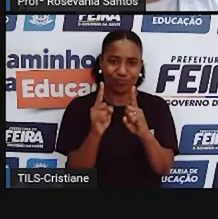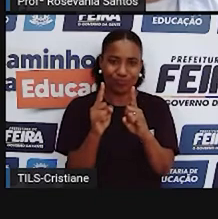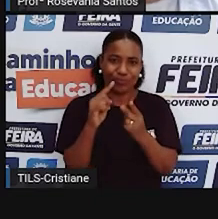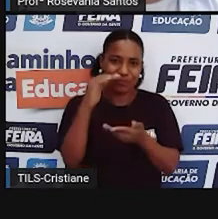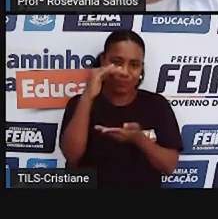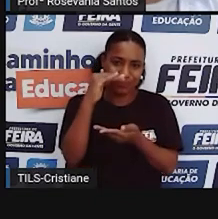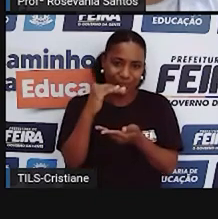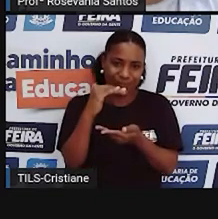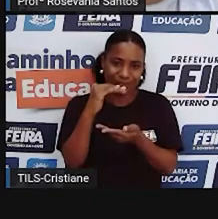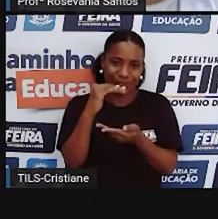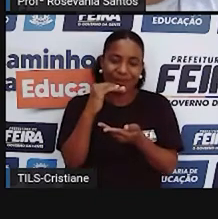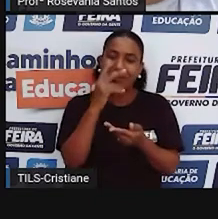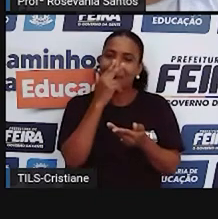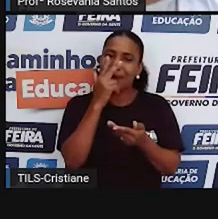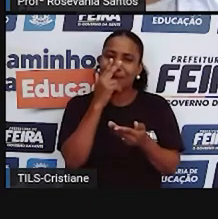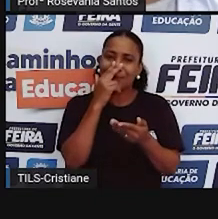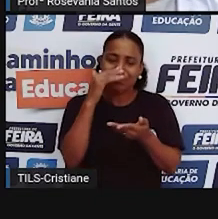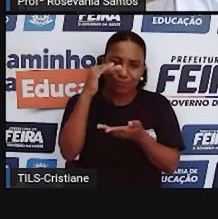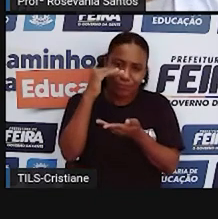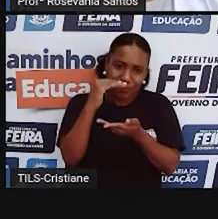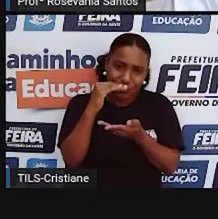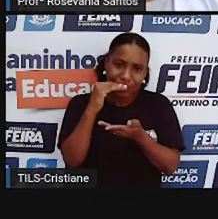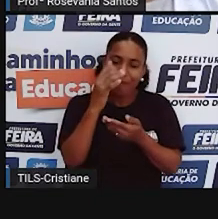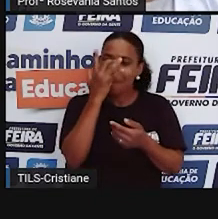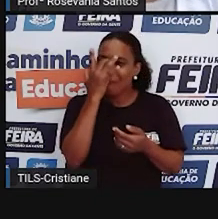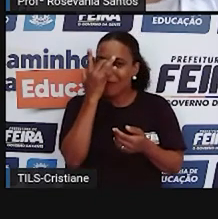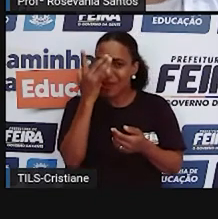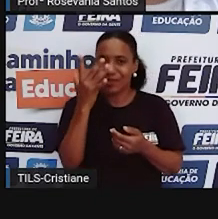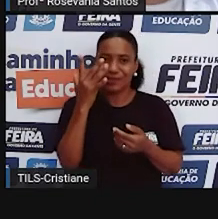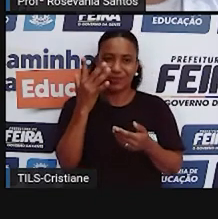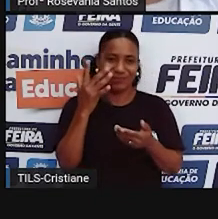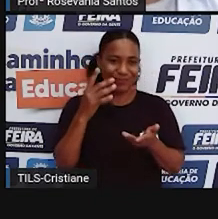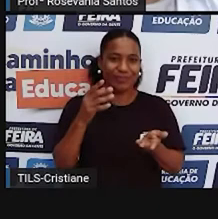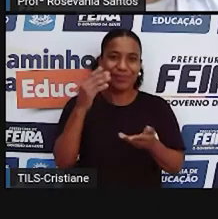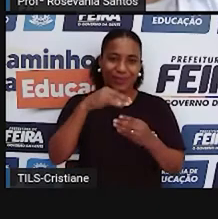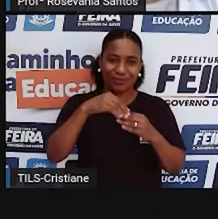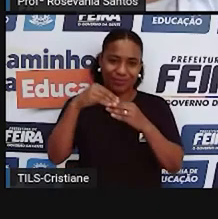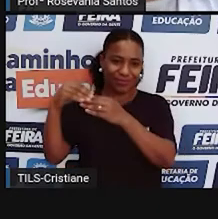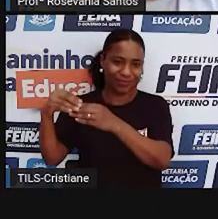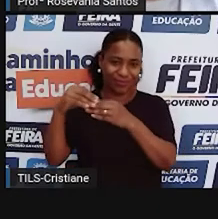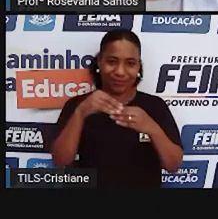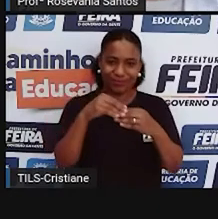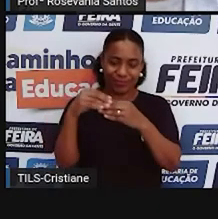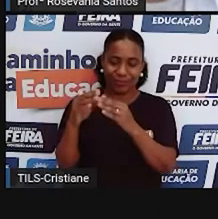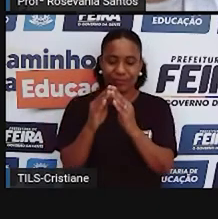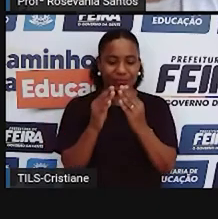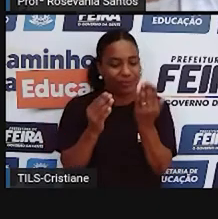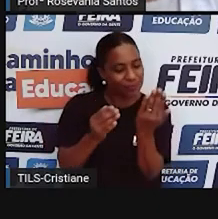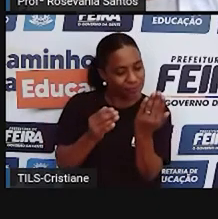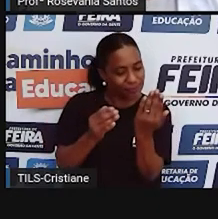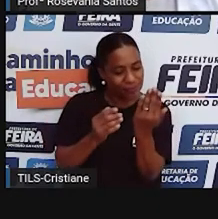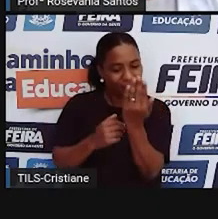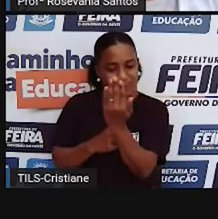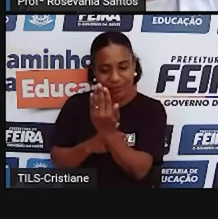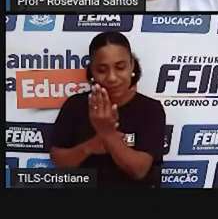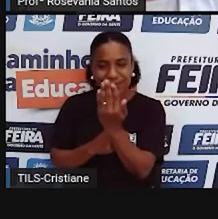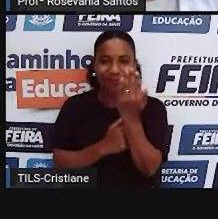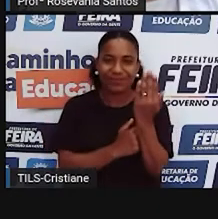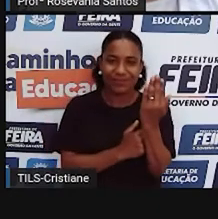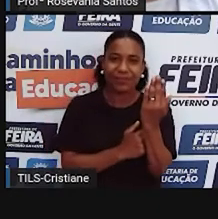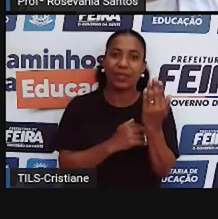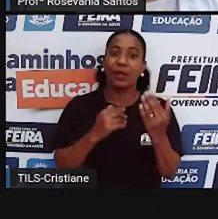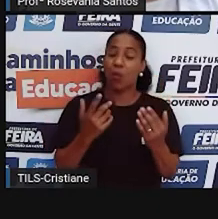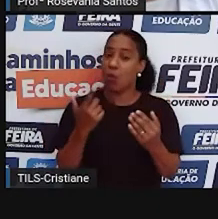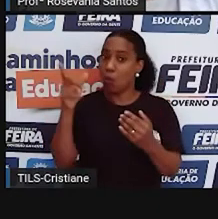era um mapa portátil, bem pequenininho, diferente dos outros que eram desenhados nas cavernas, desenhados em rochas, né, maiores. Esse é